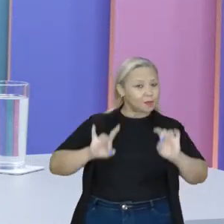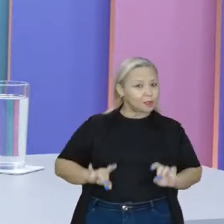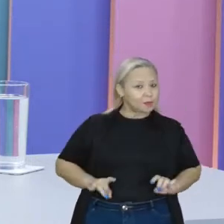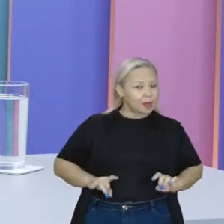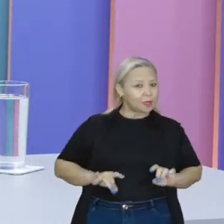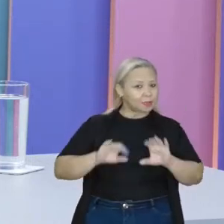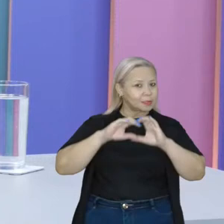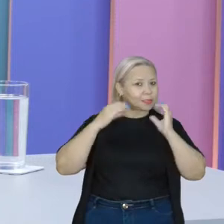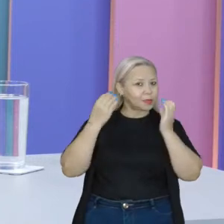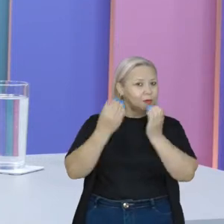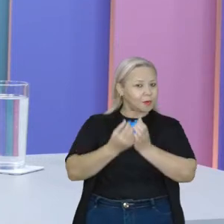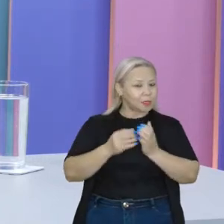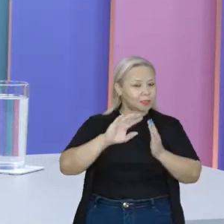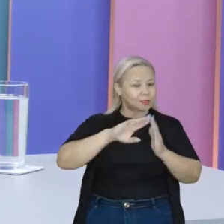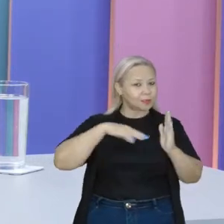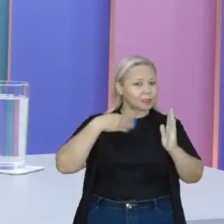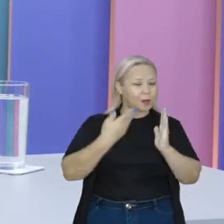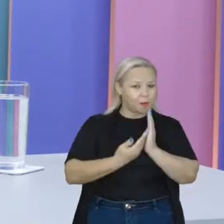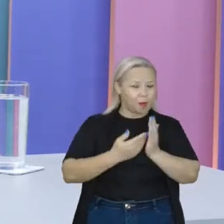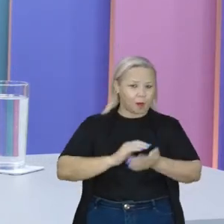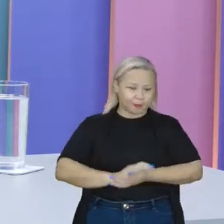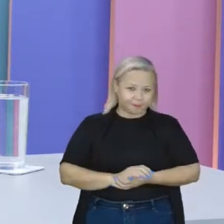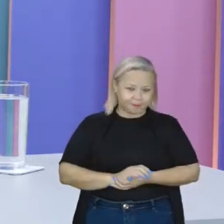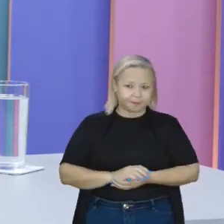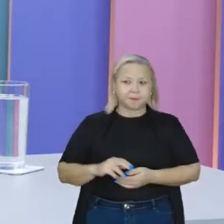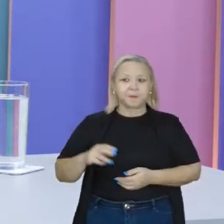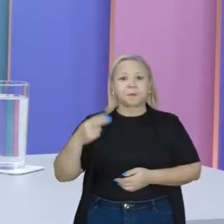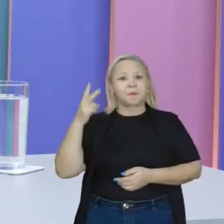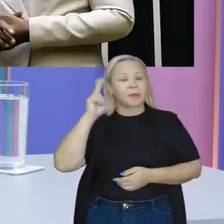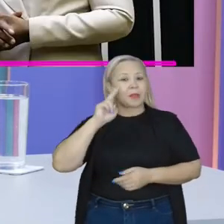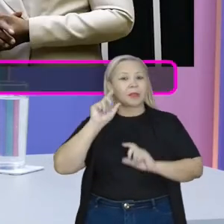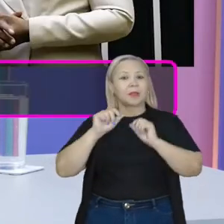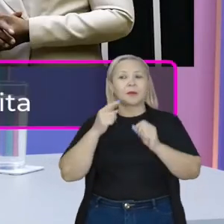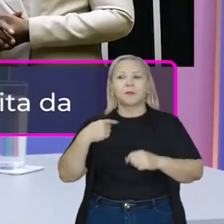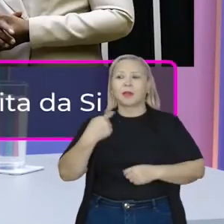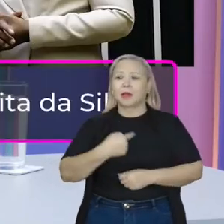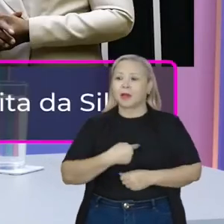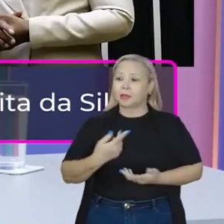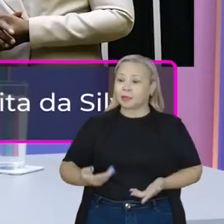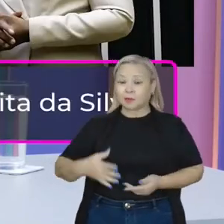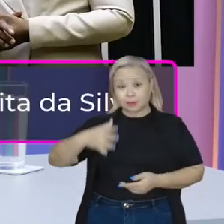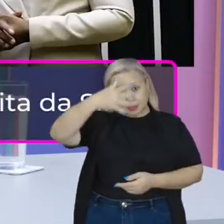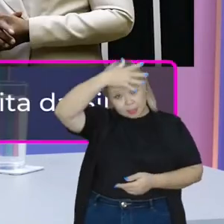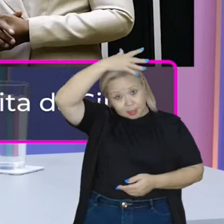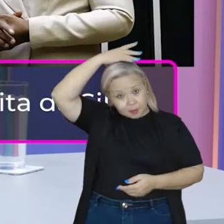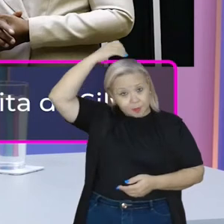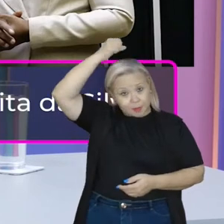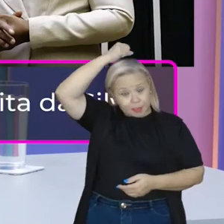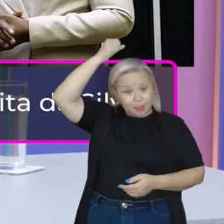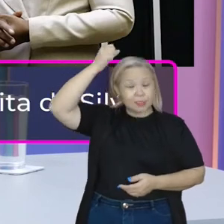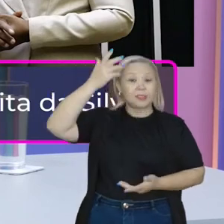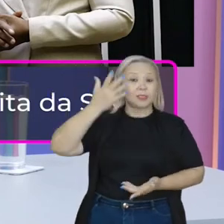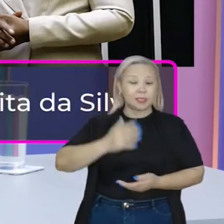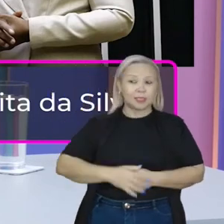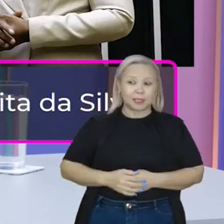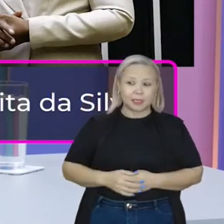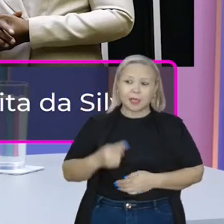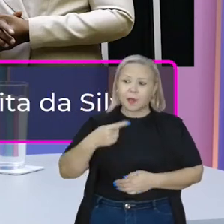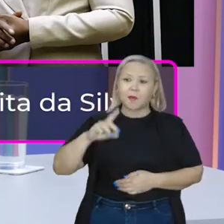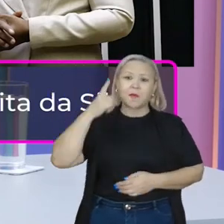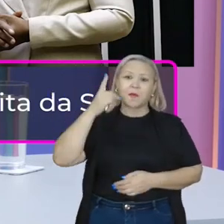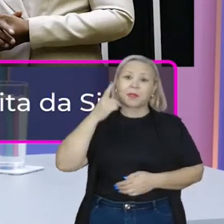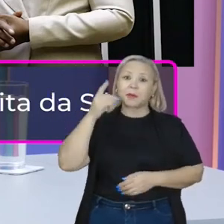das comunidades quilombolas. Lindo lembrar da nossa mais velha, Benedita da Silva, né, que foi